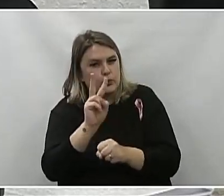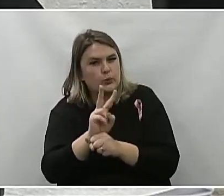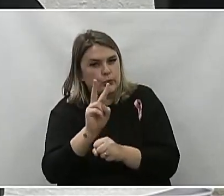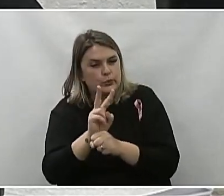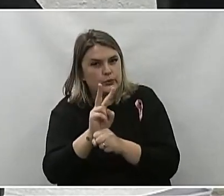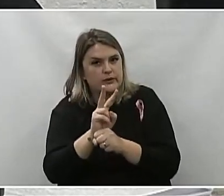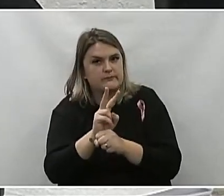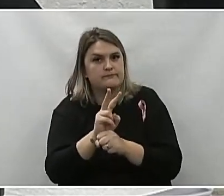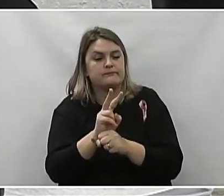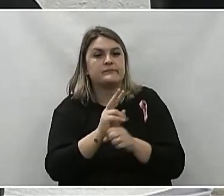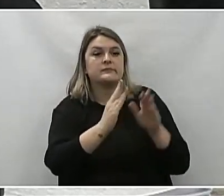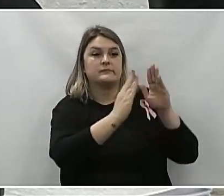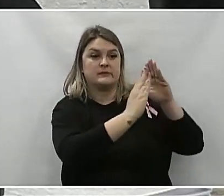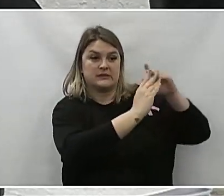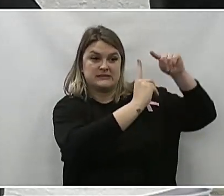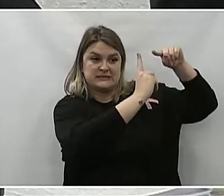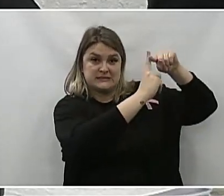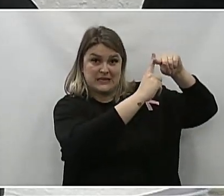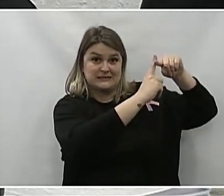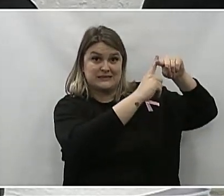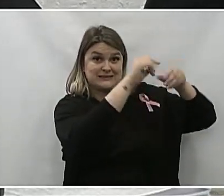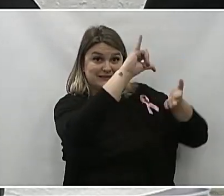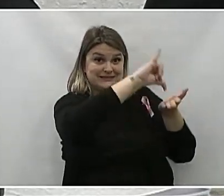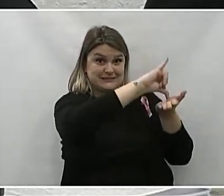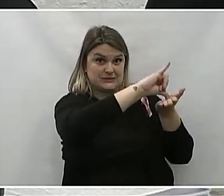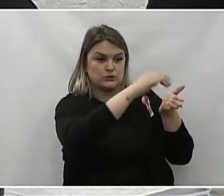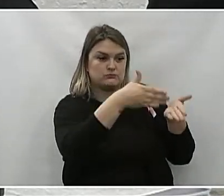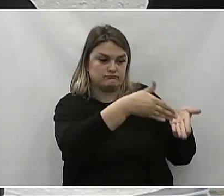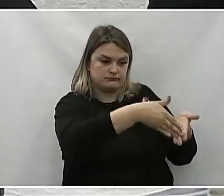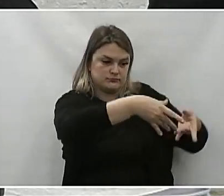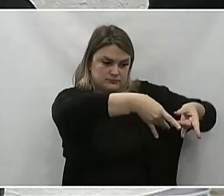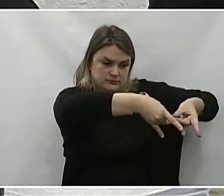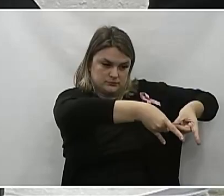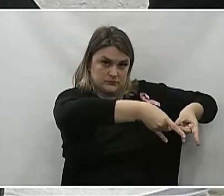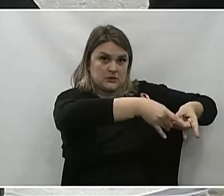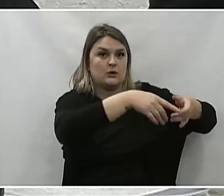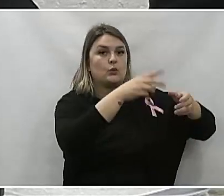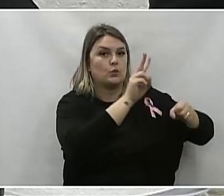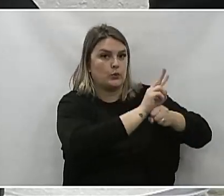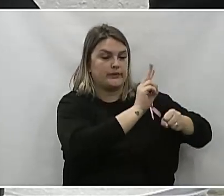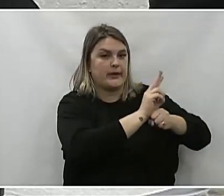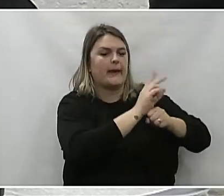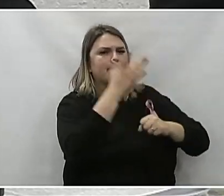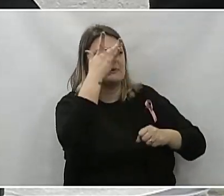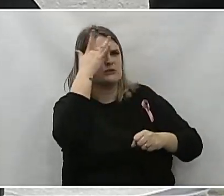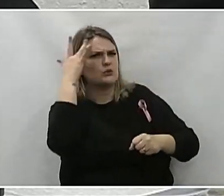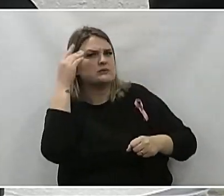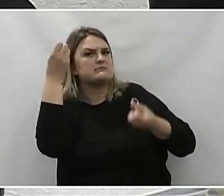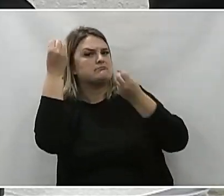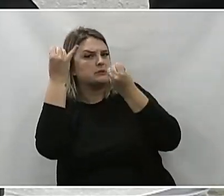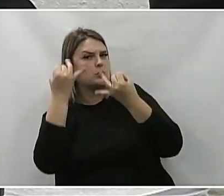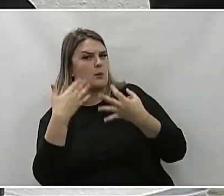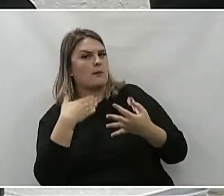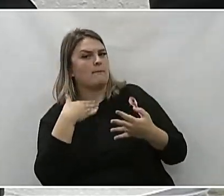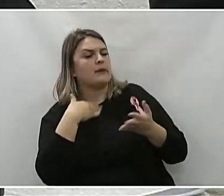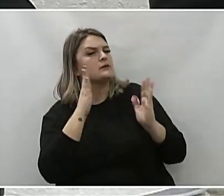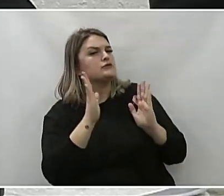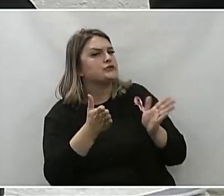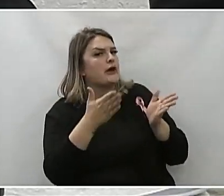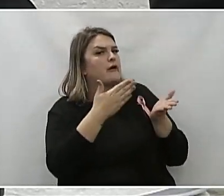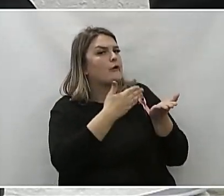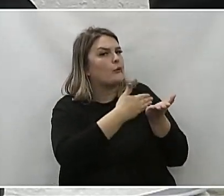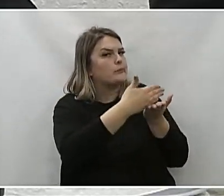a capela municipal também precisa de um cuidado tenha certeza Como funcionário que lá me recebeu colocou que já estão